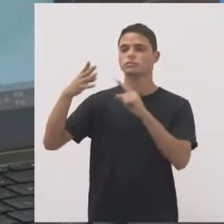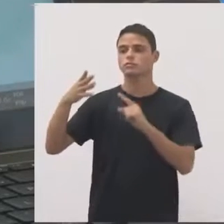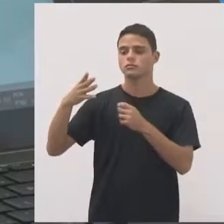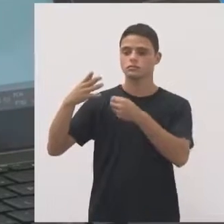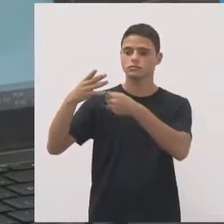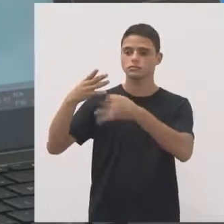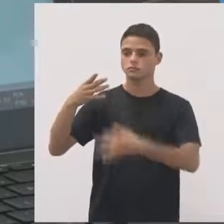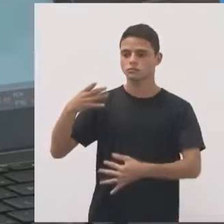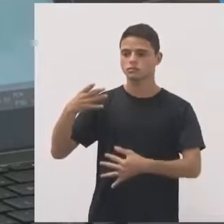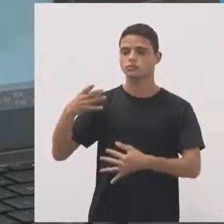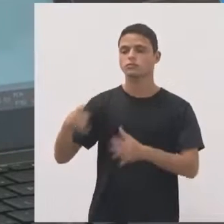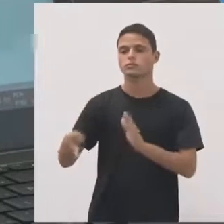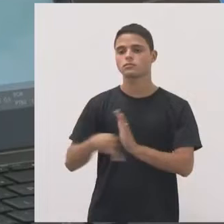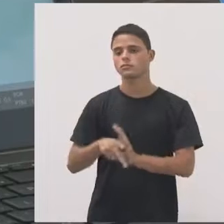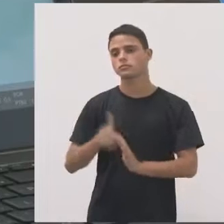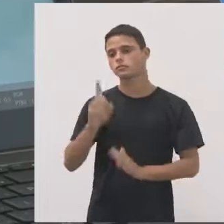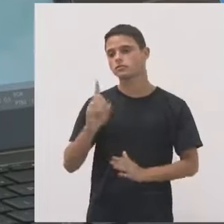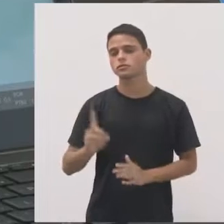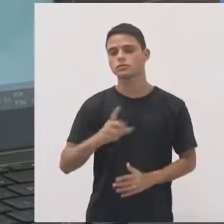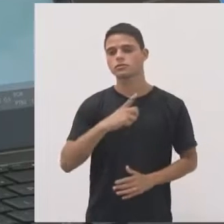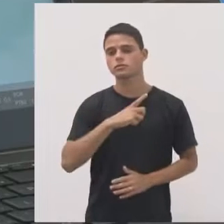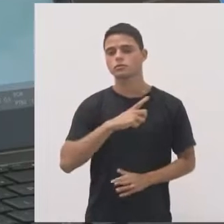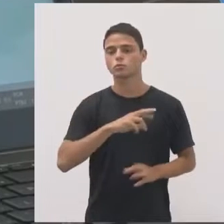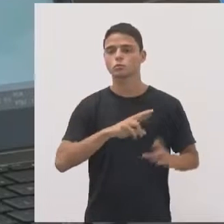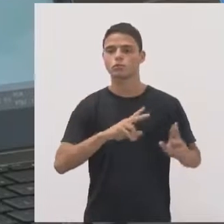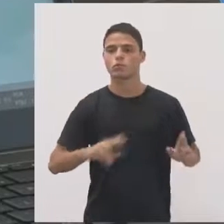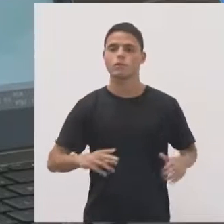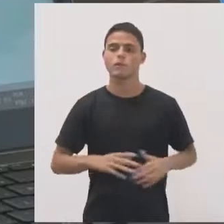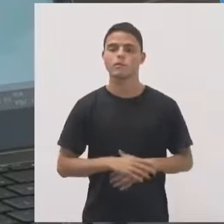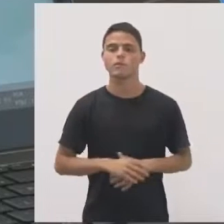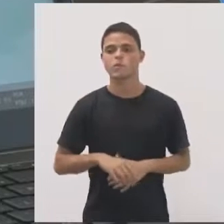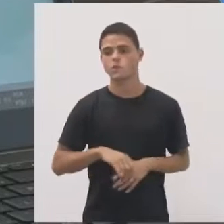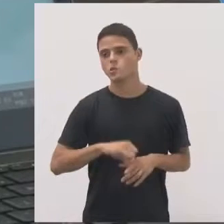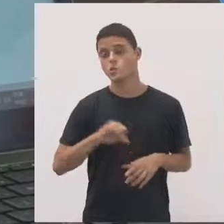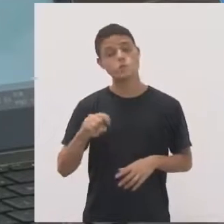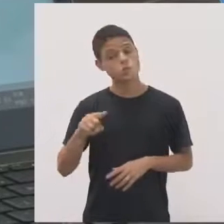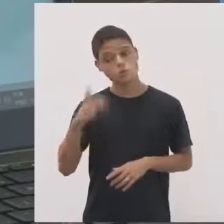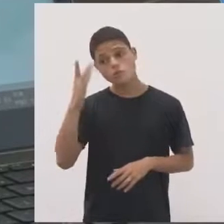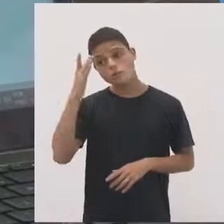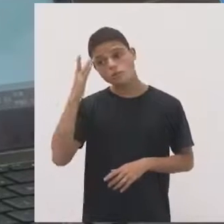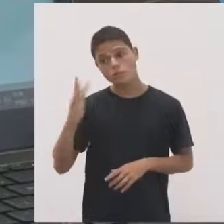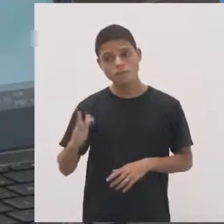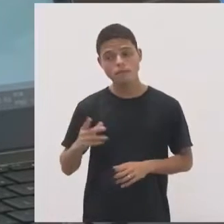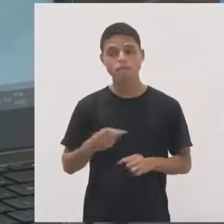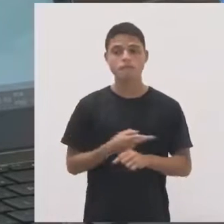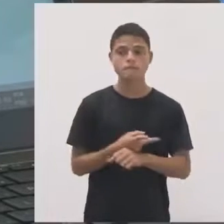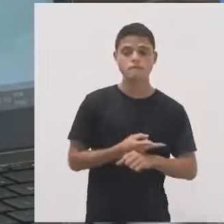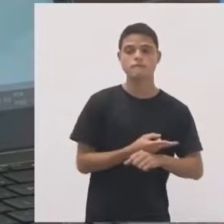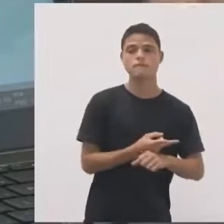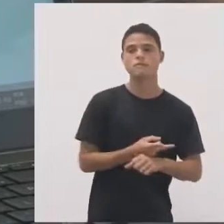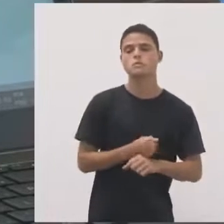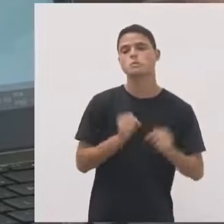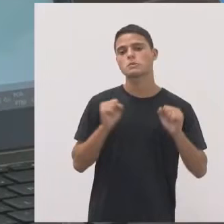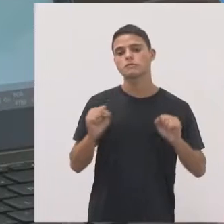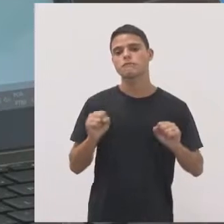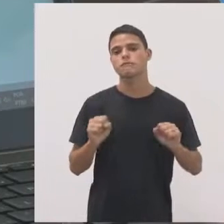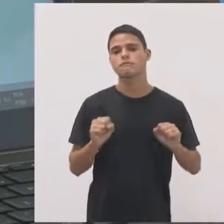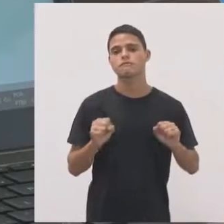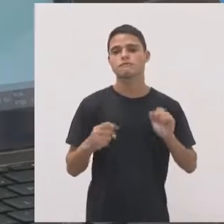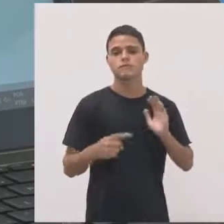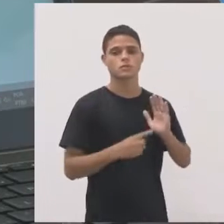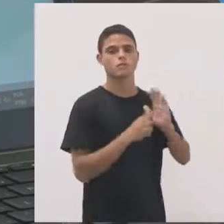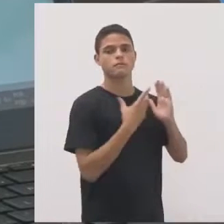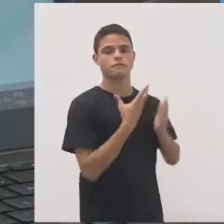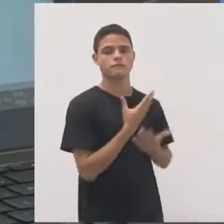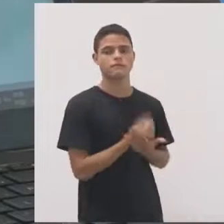mas tá? acredito que a diretoria também deve ter feito. Não, para quem não sabe, sim. Né? Quem precisar de uma urgência... É um caminho. Eu não sei onde que eu